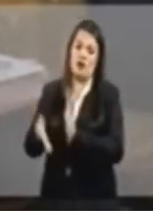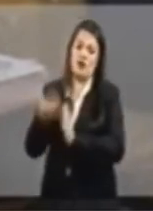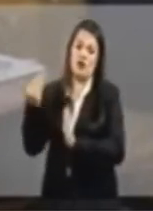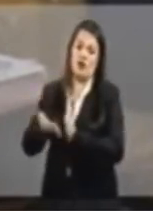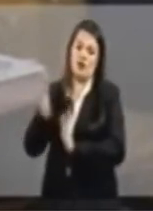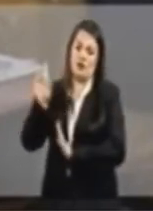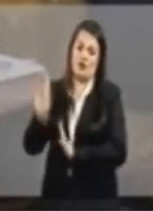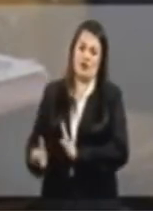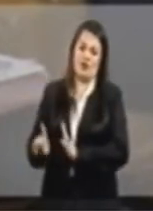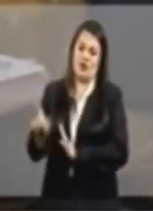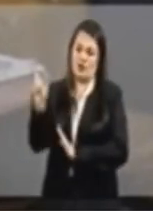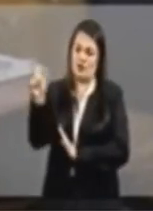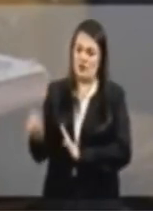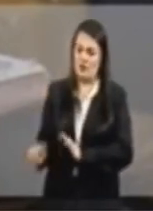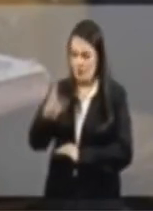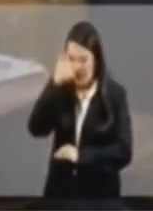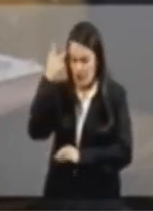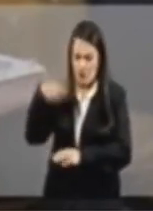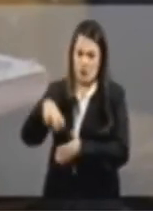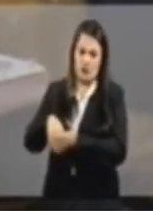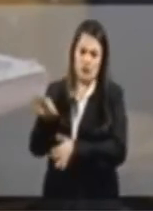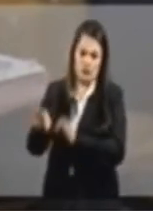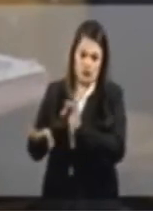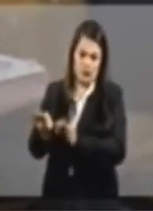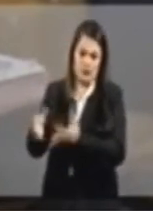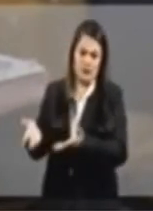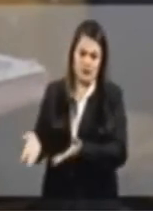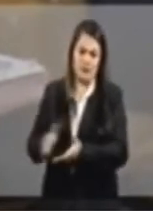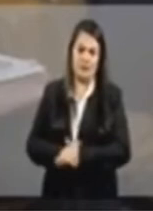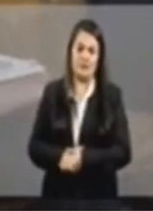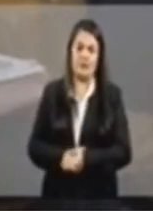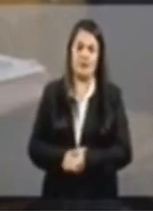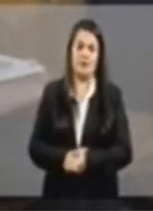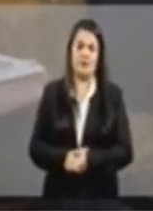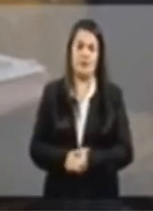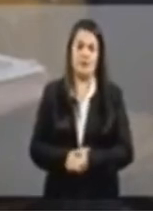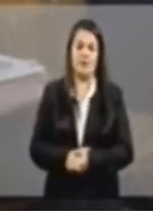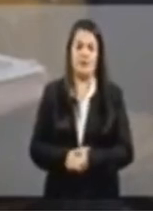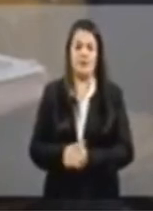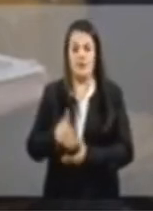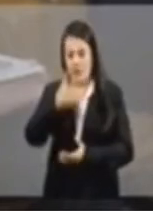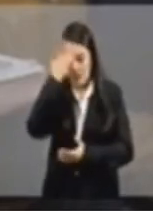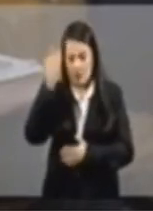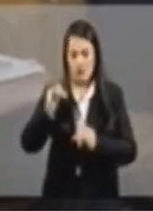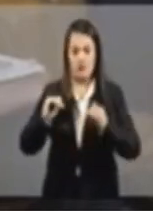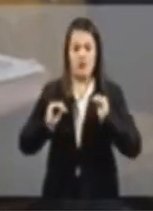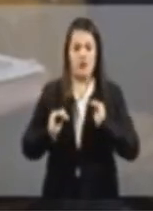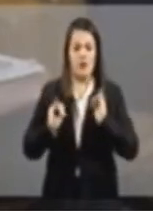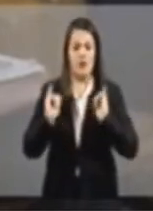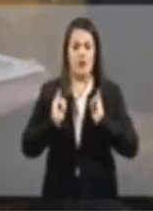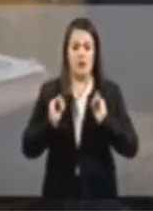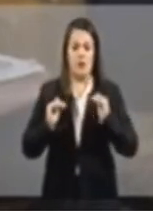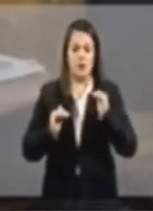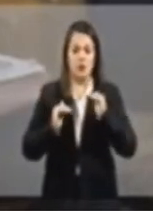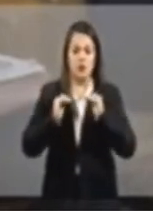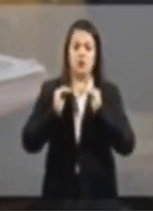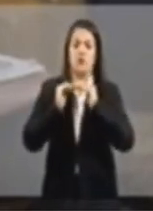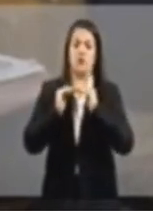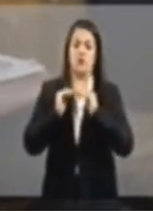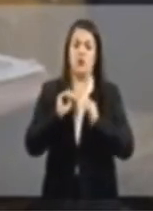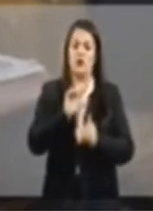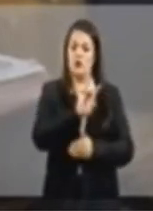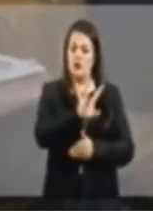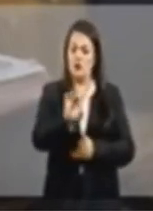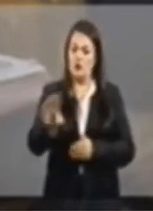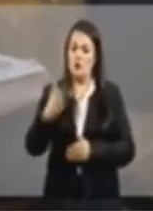os pilares do estado democrático de direito e economia de vendas da pessoa humana e individualização da pena